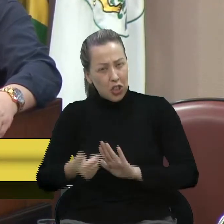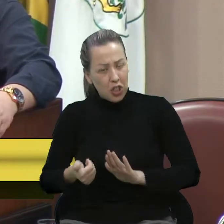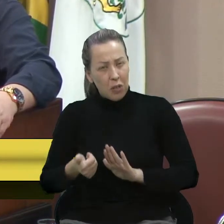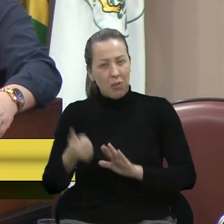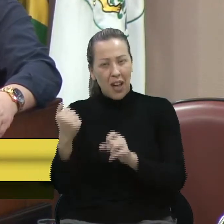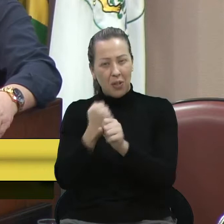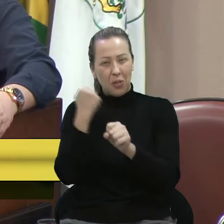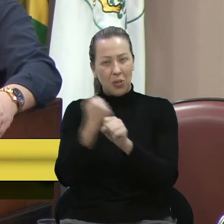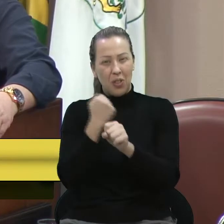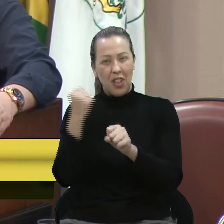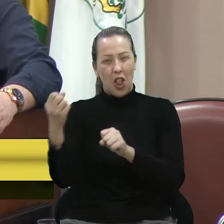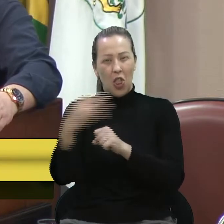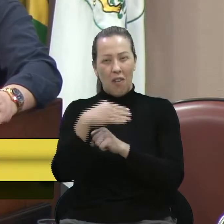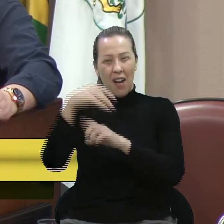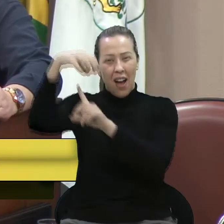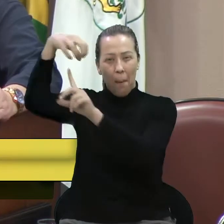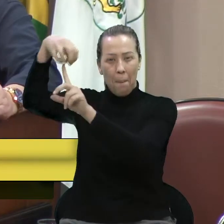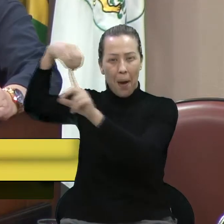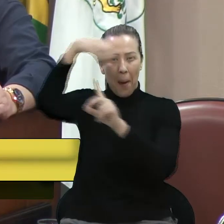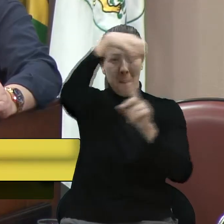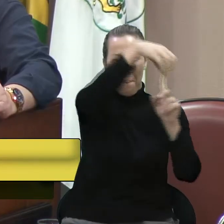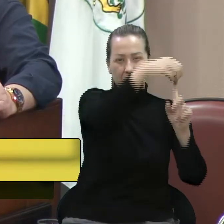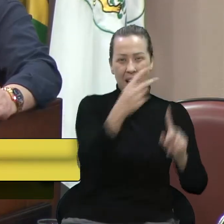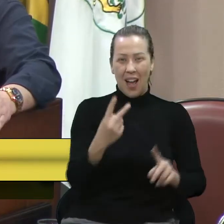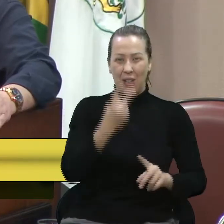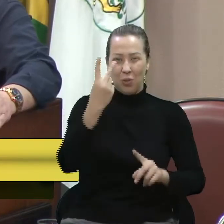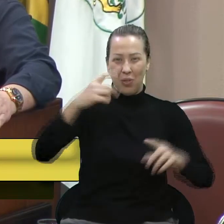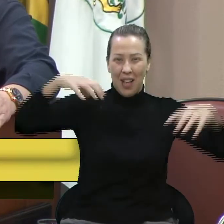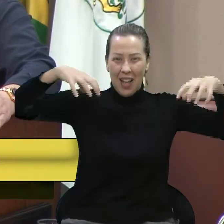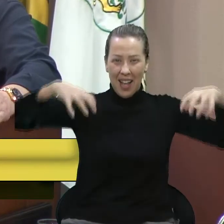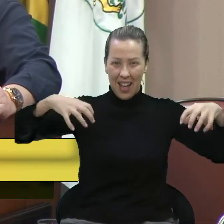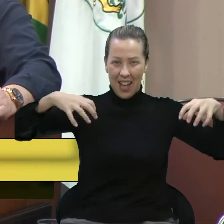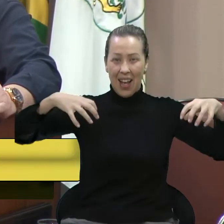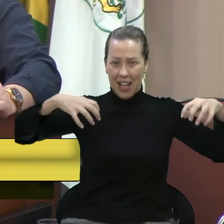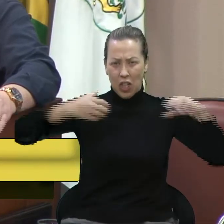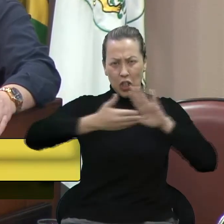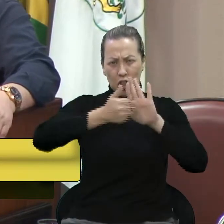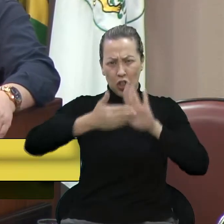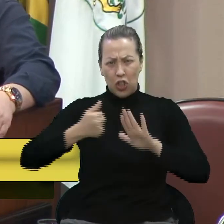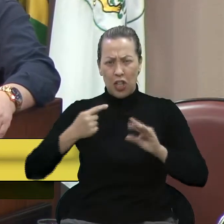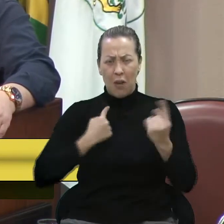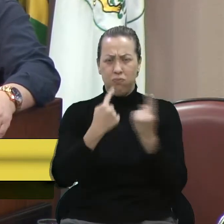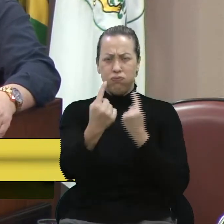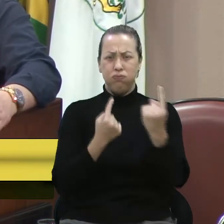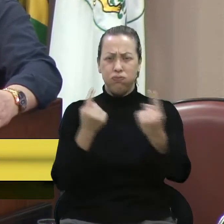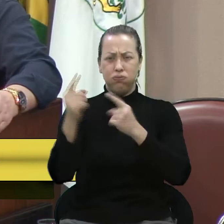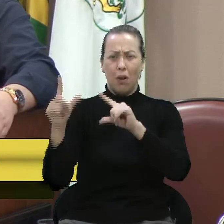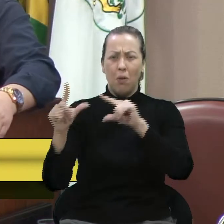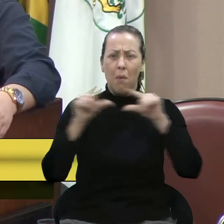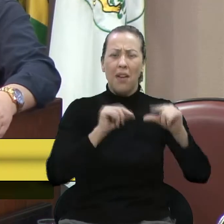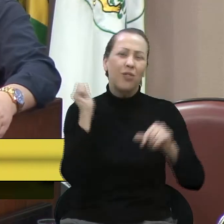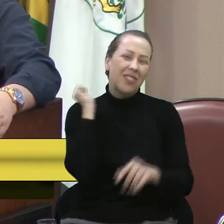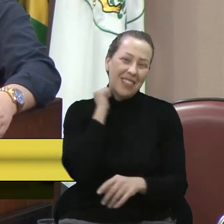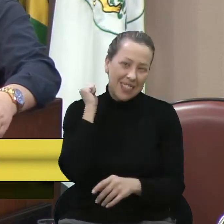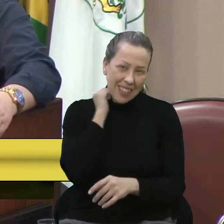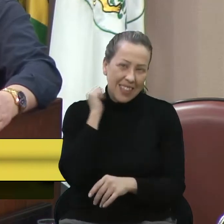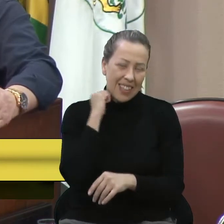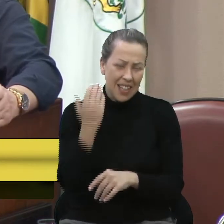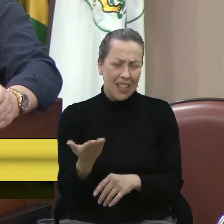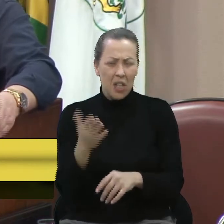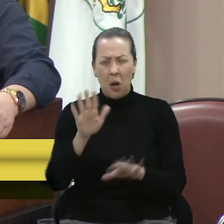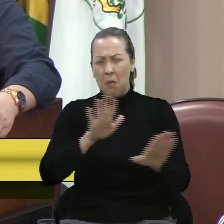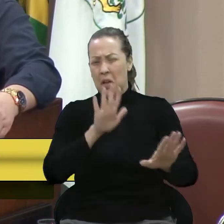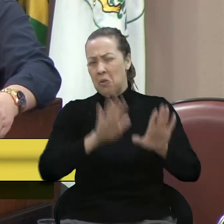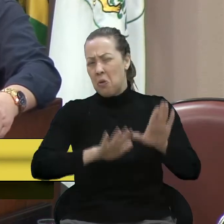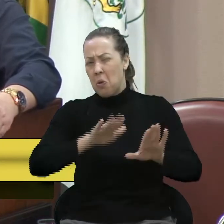construção das EPIs, diversas linhas da área central. Hoje se passa praticamente, vamos dizer,